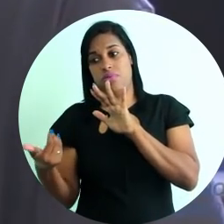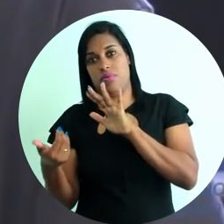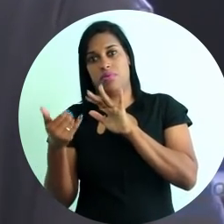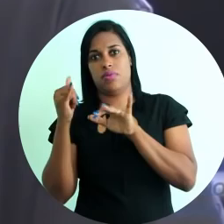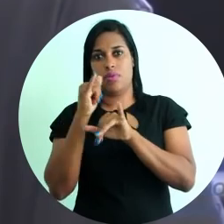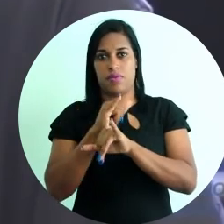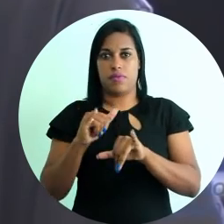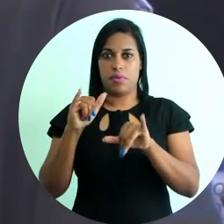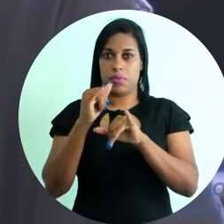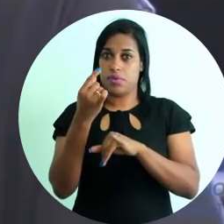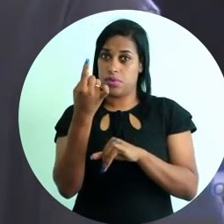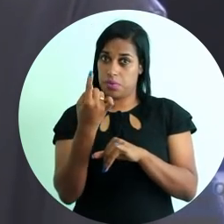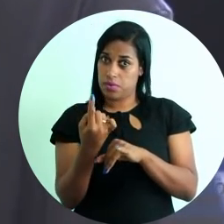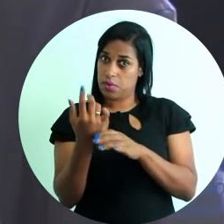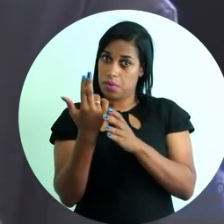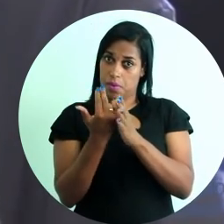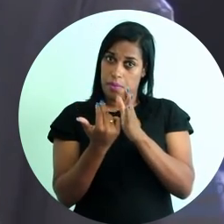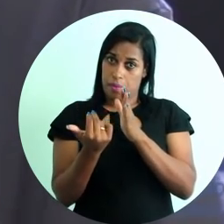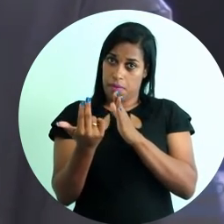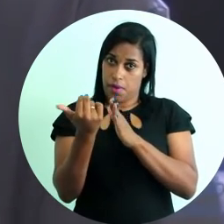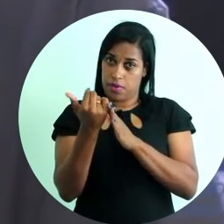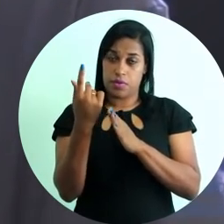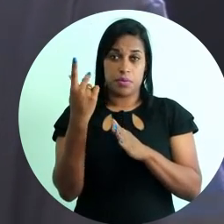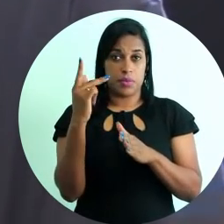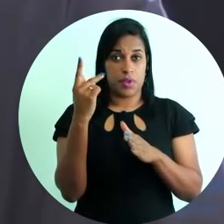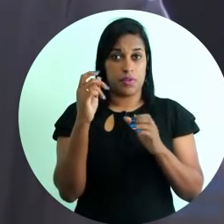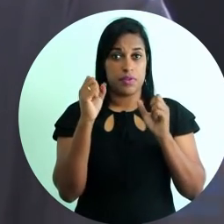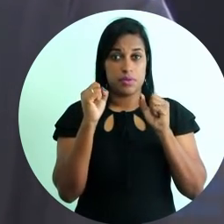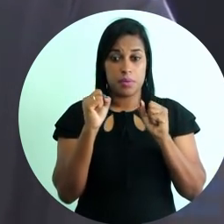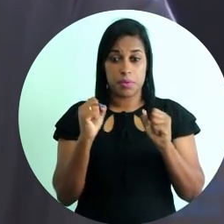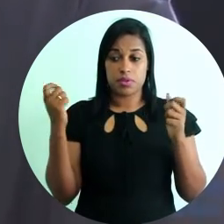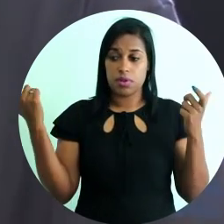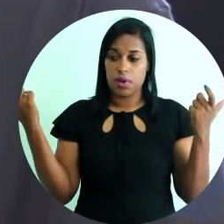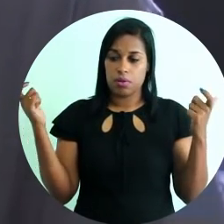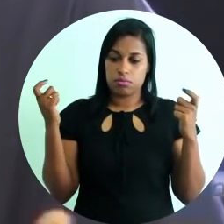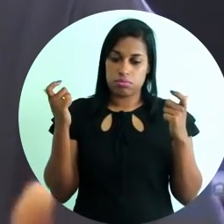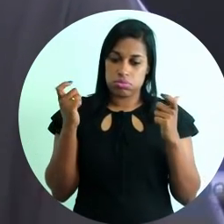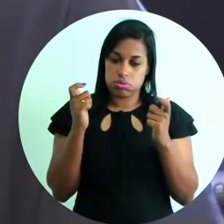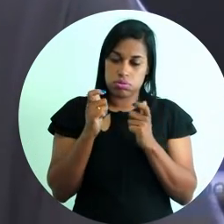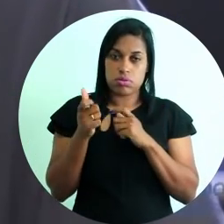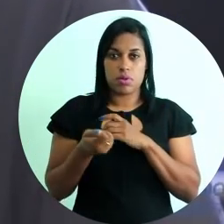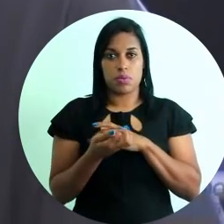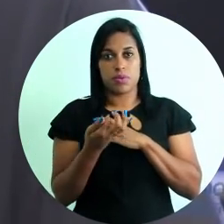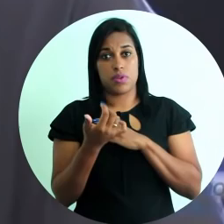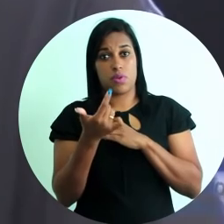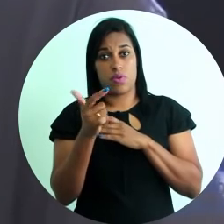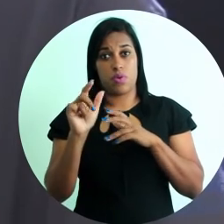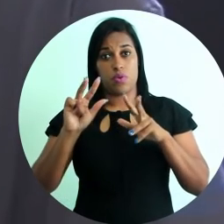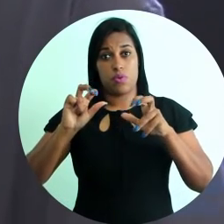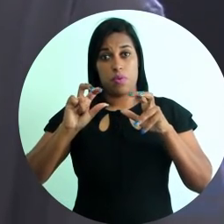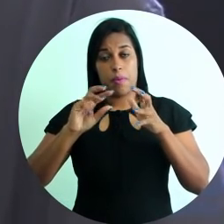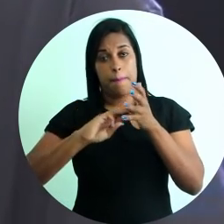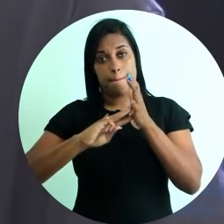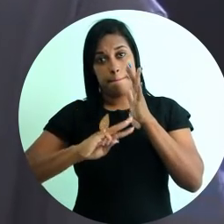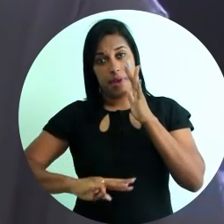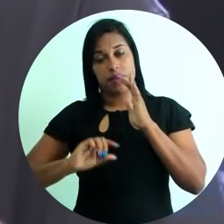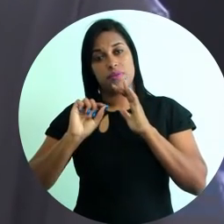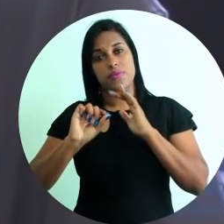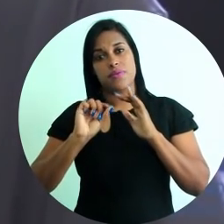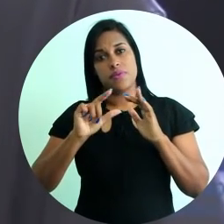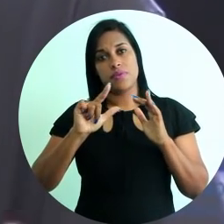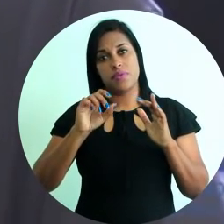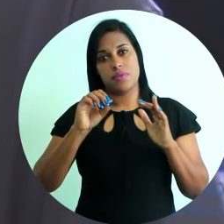informação de uma determinada imagem para que você possa reduzir o tamanho dela. O outro método se chama